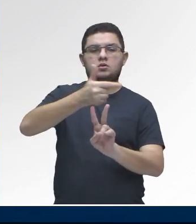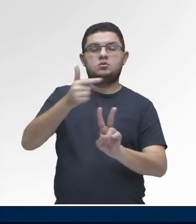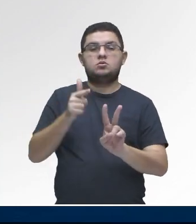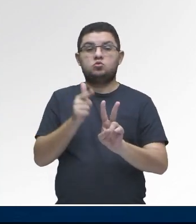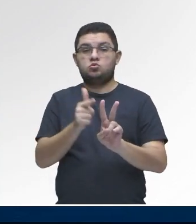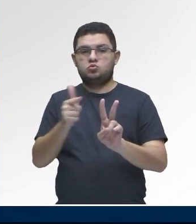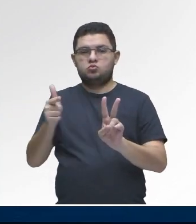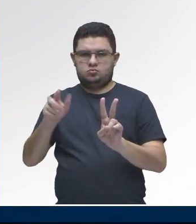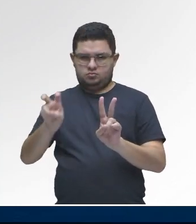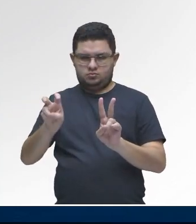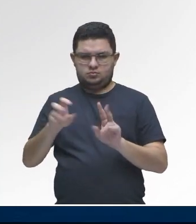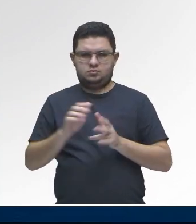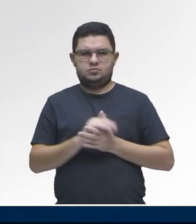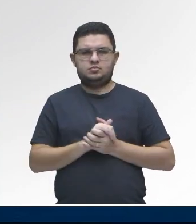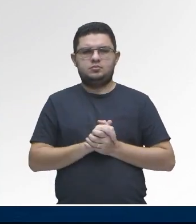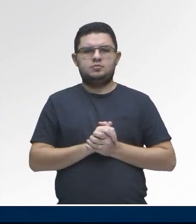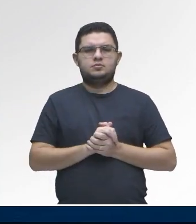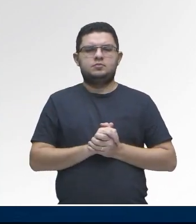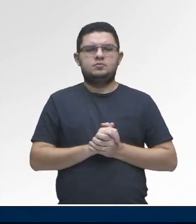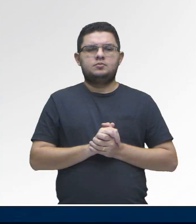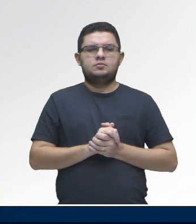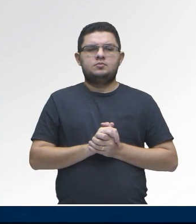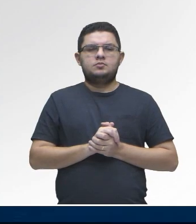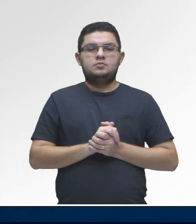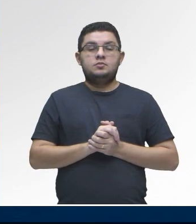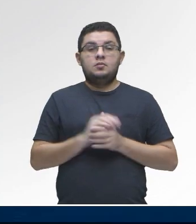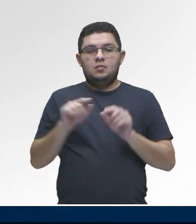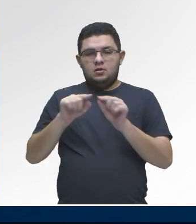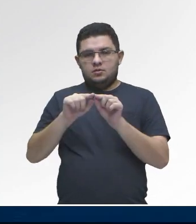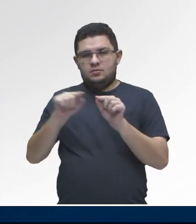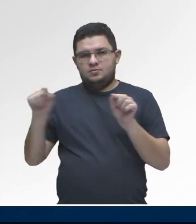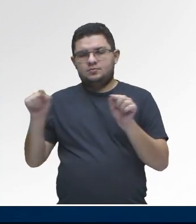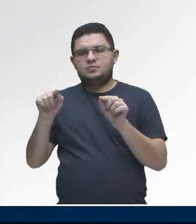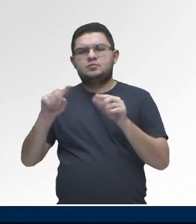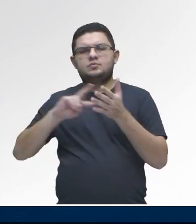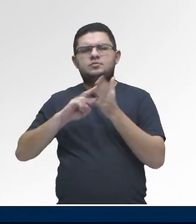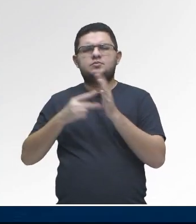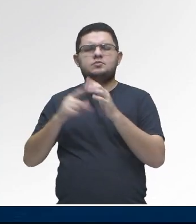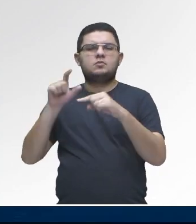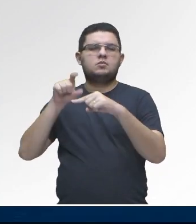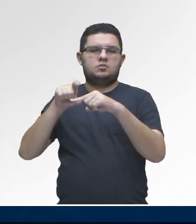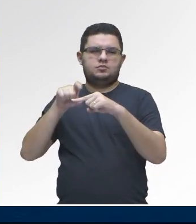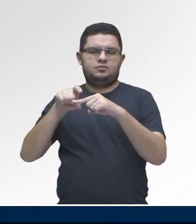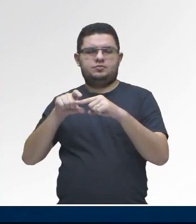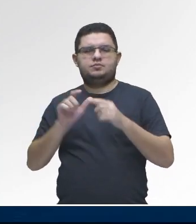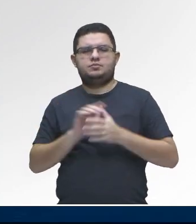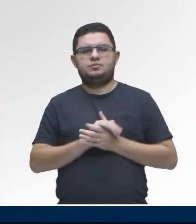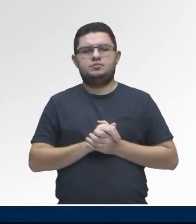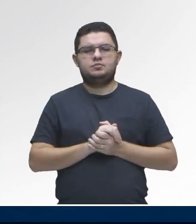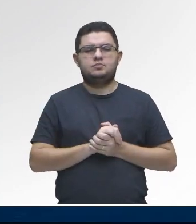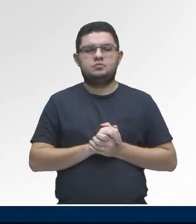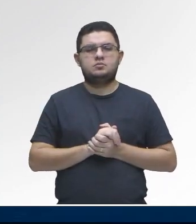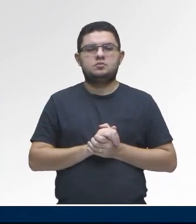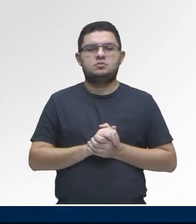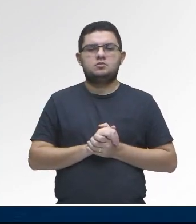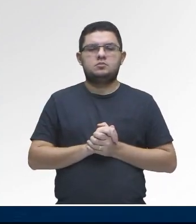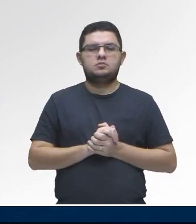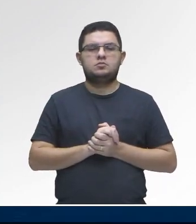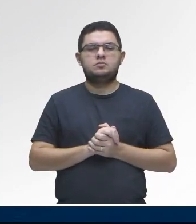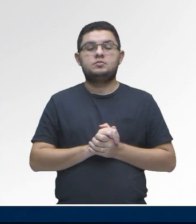barra aqui significa divisão. Ora, a raiz quadrada de 169 é 13 e